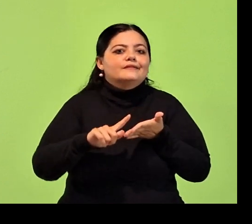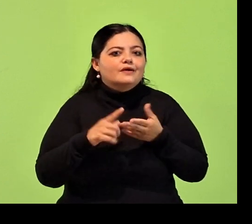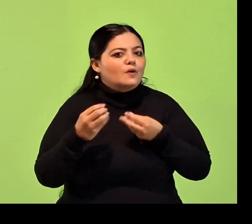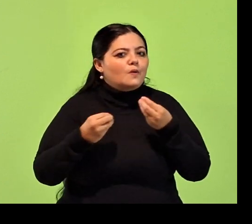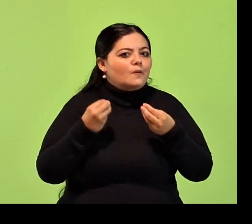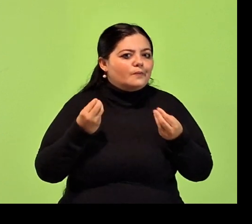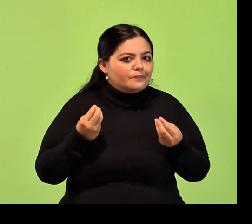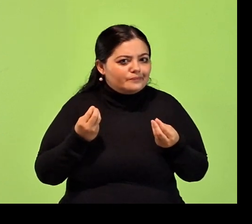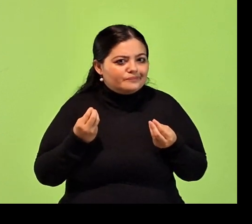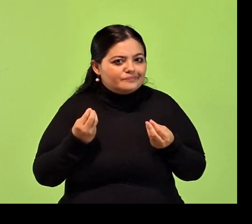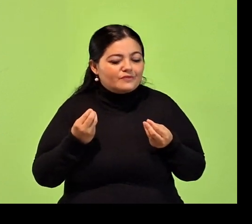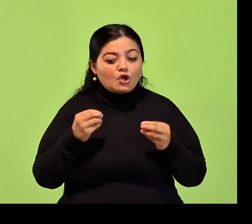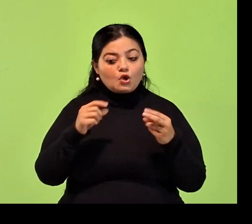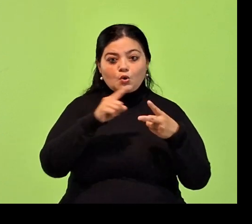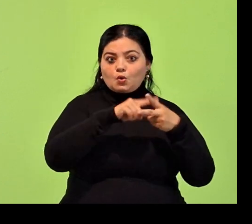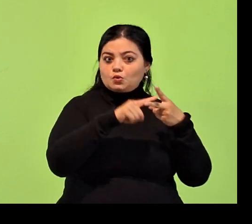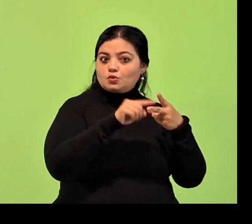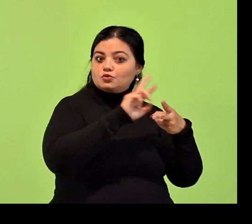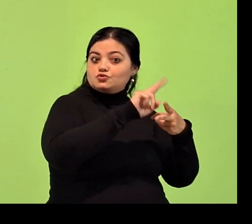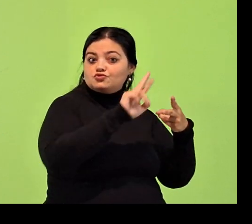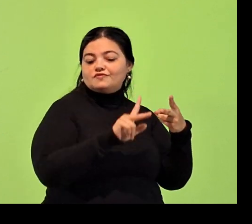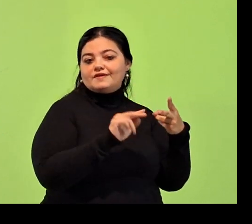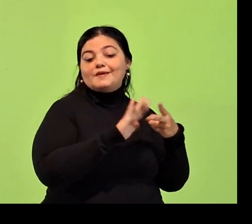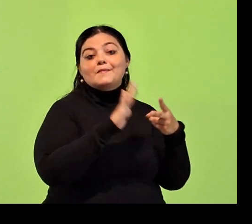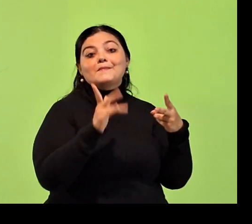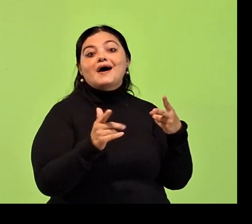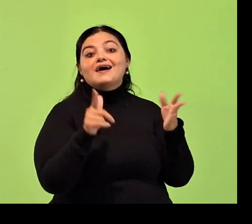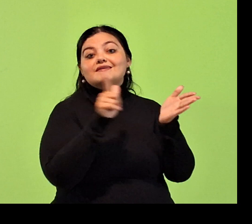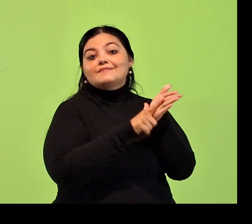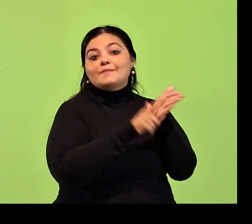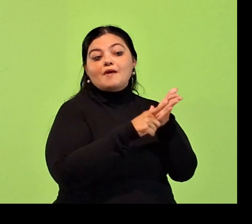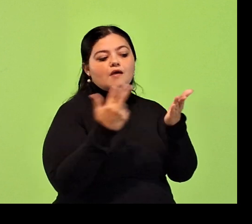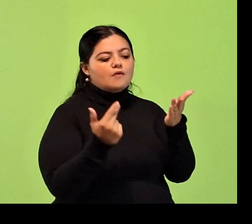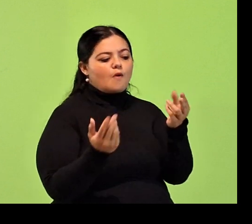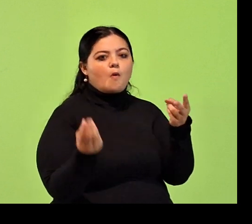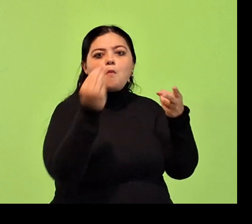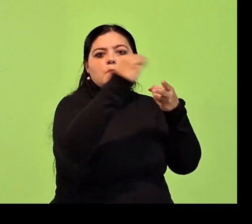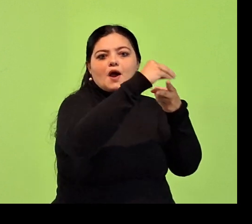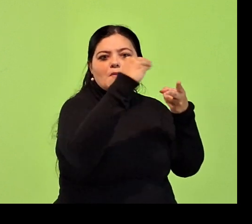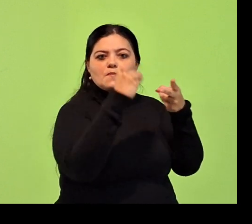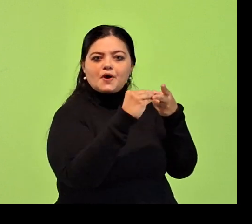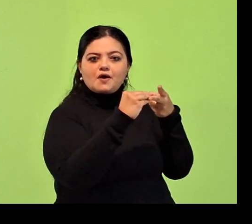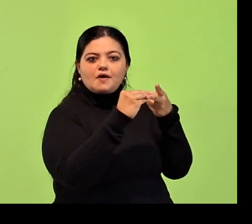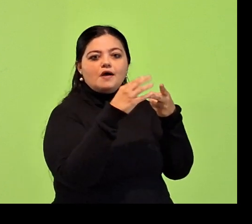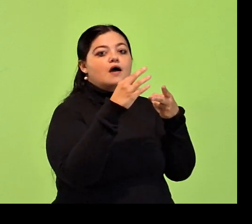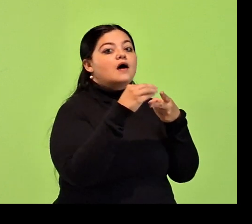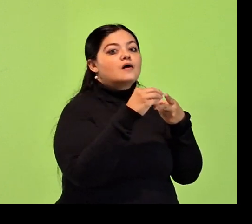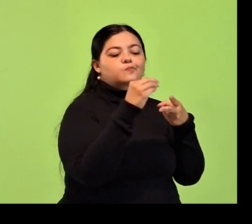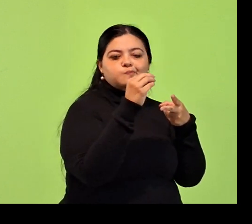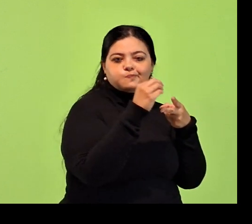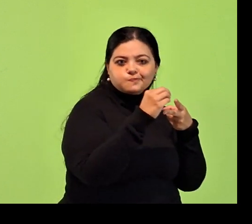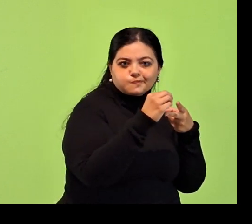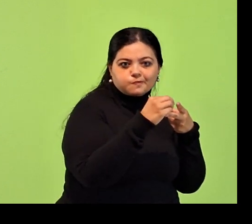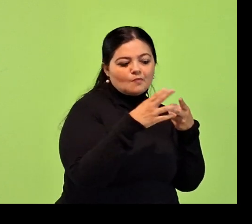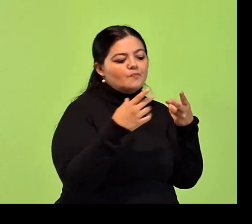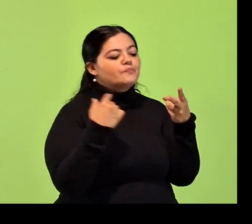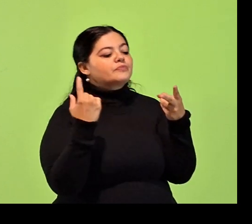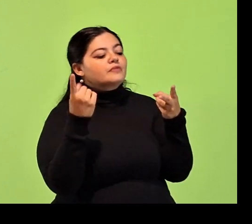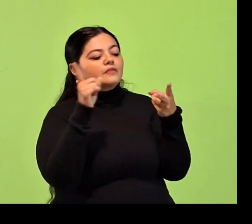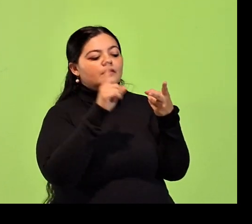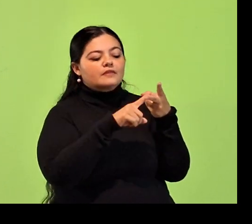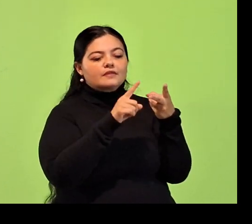sendo associados numa mesma página com a ideia de colocar o sexo como um catalisador